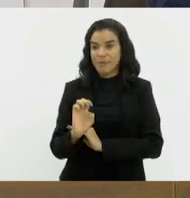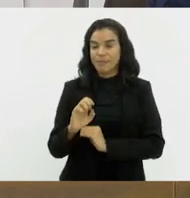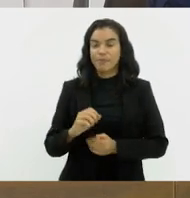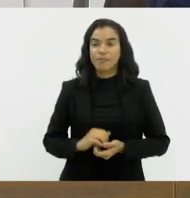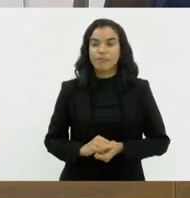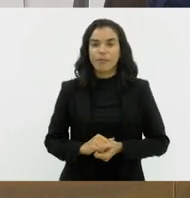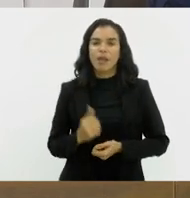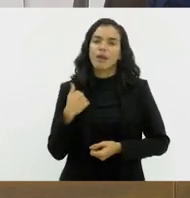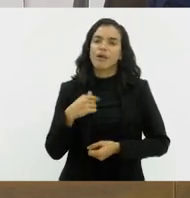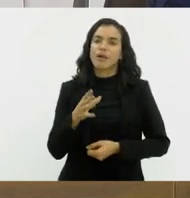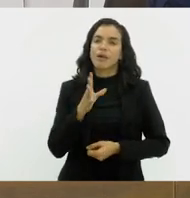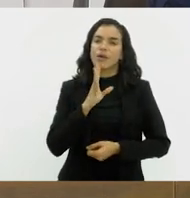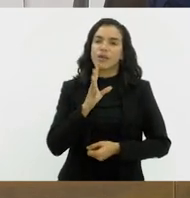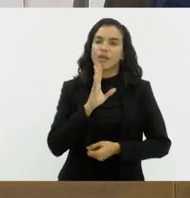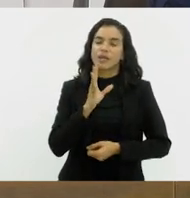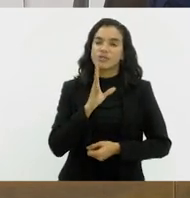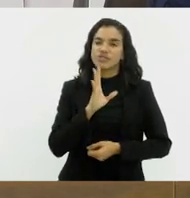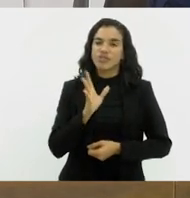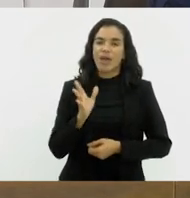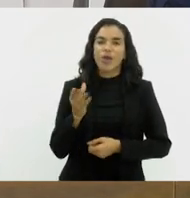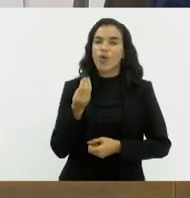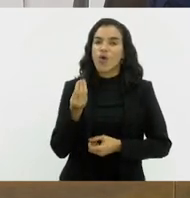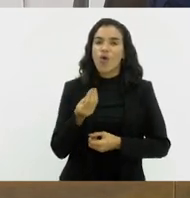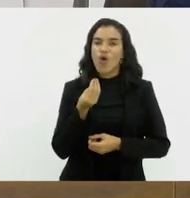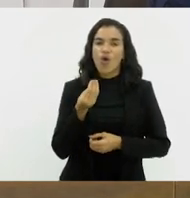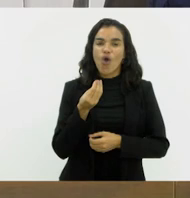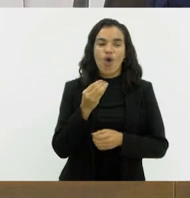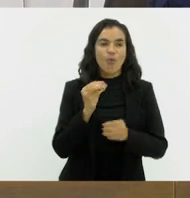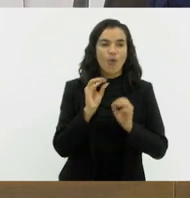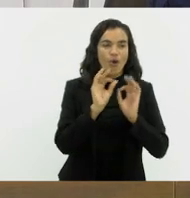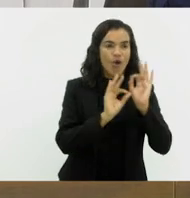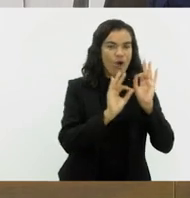o caminho para organizar melhor